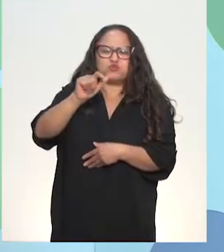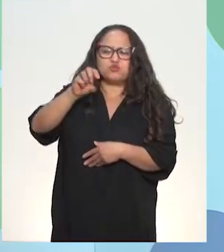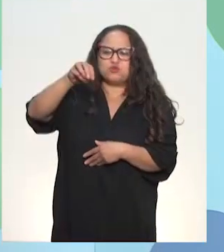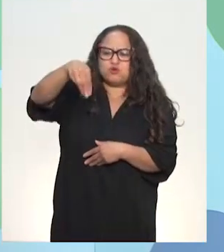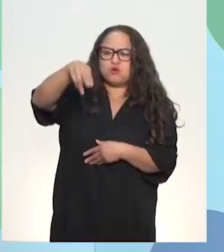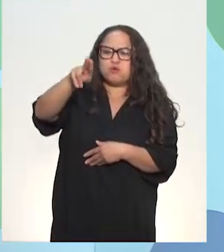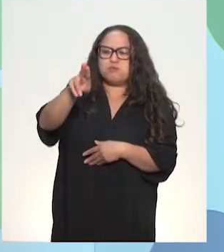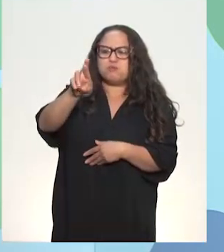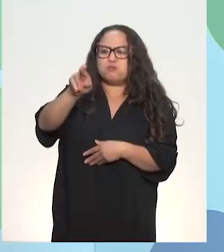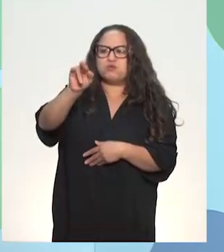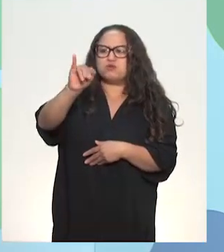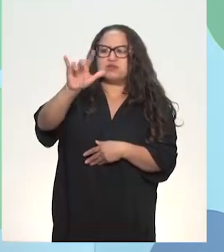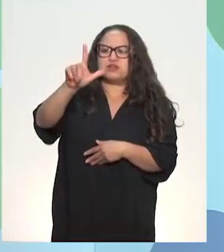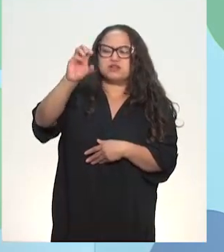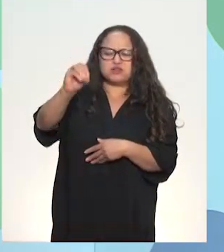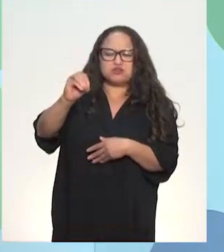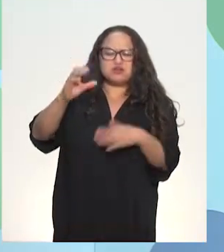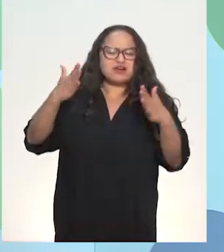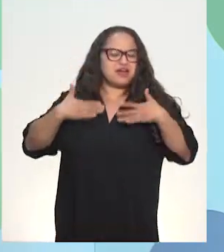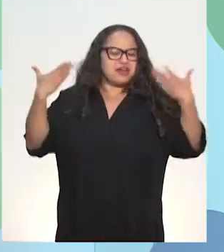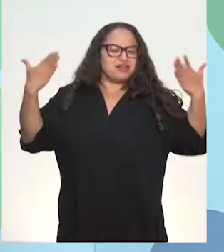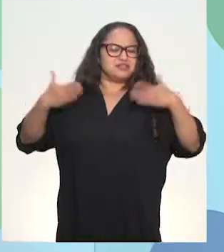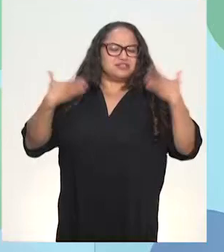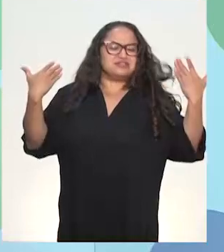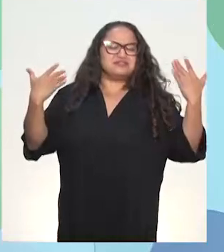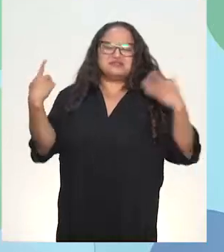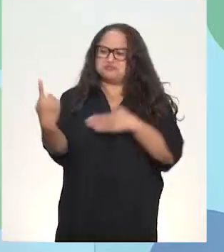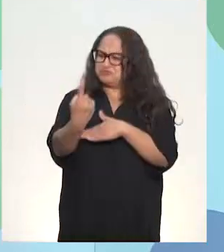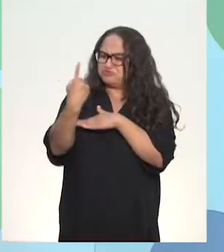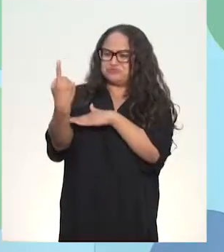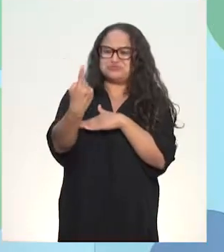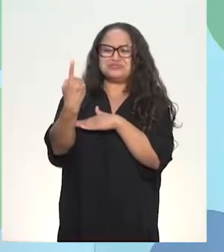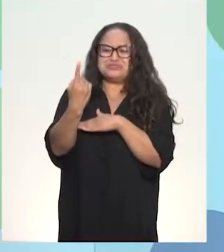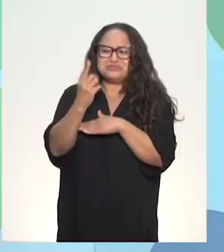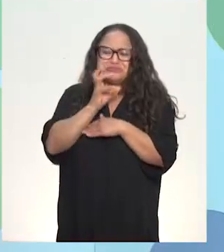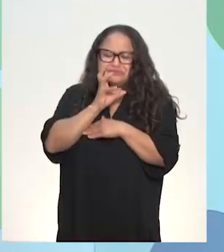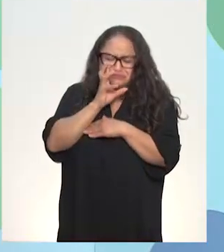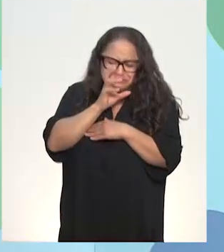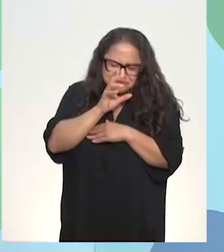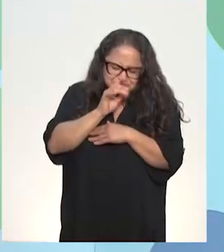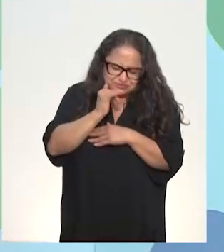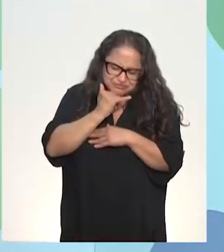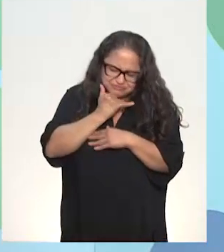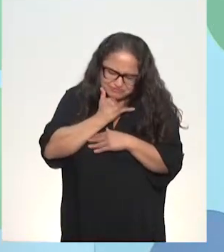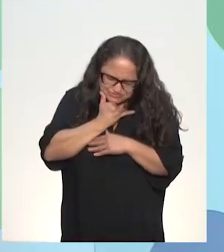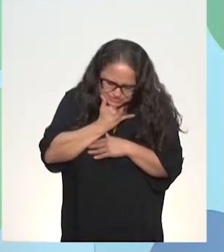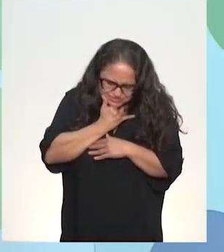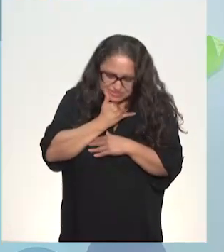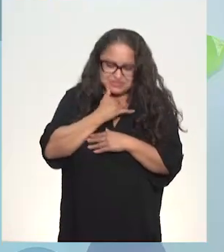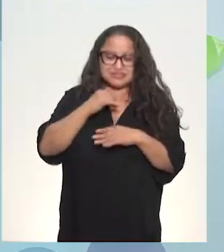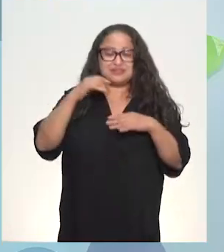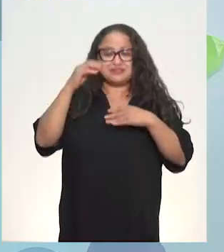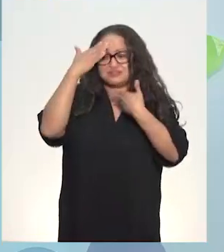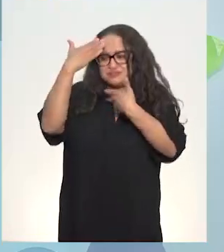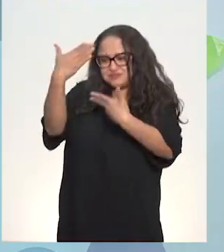alívio, entusiasmo, alegria, solidão, tristeza, adoração, amor. Achei bem... Bem bacana. Como essa resposta é um pouquinho mais